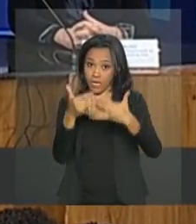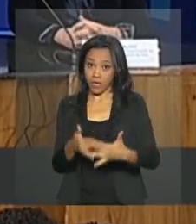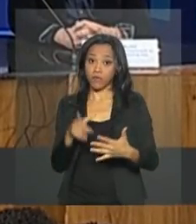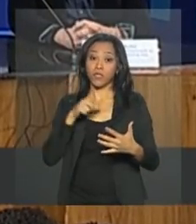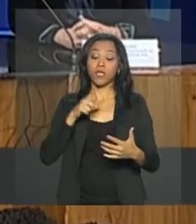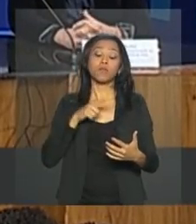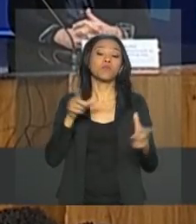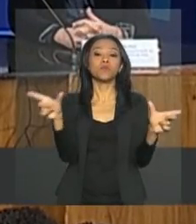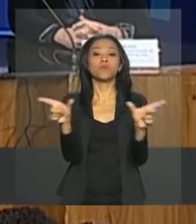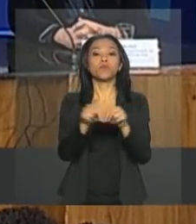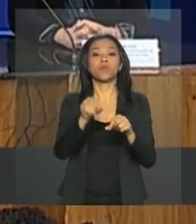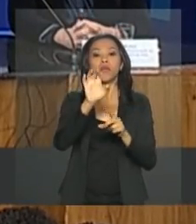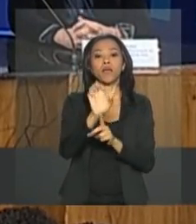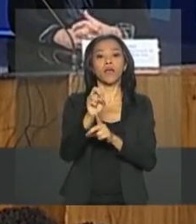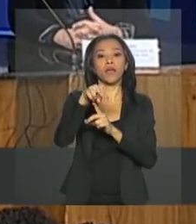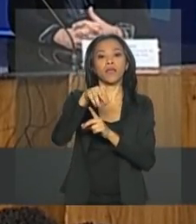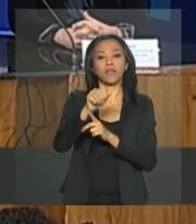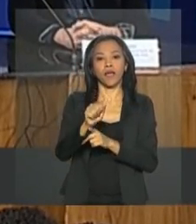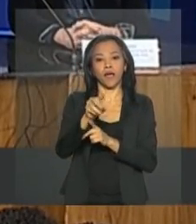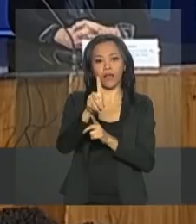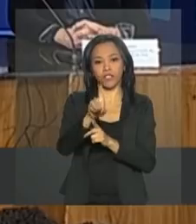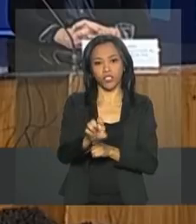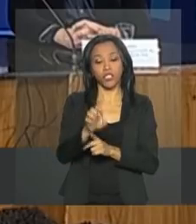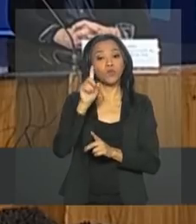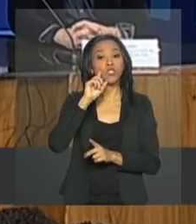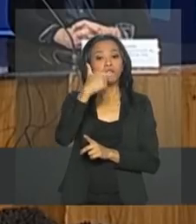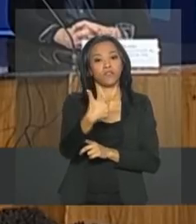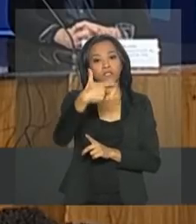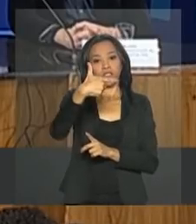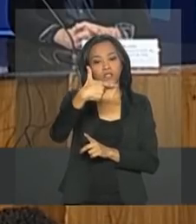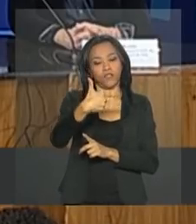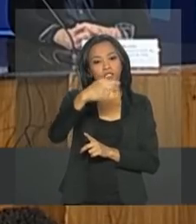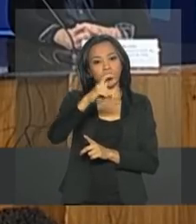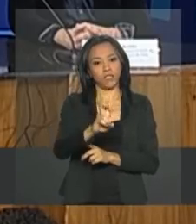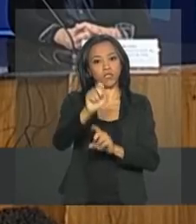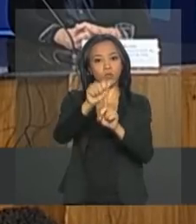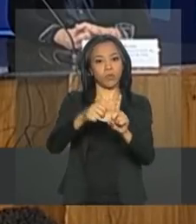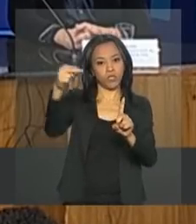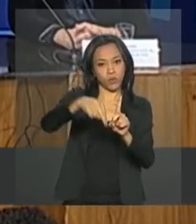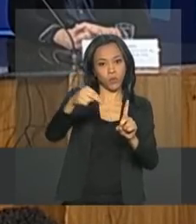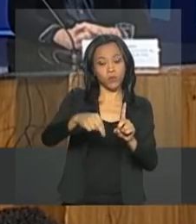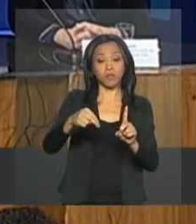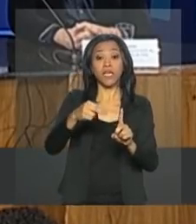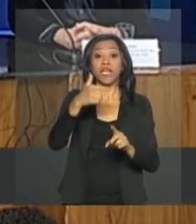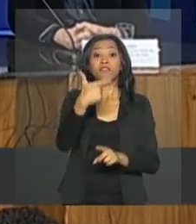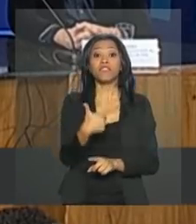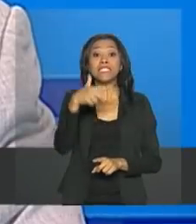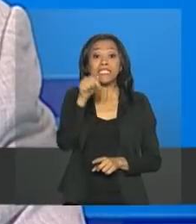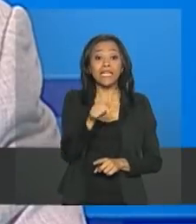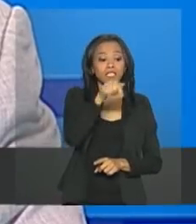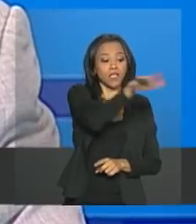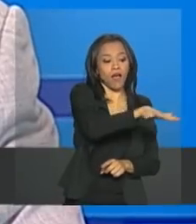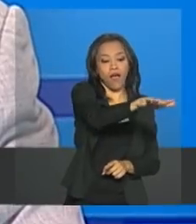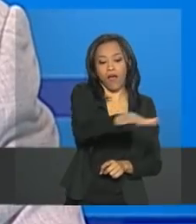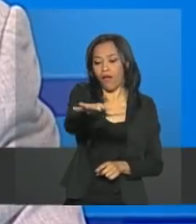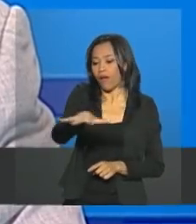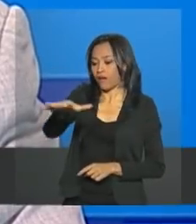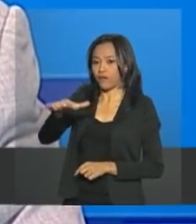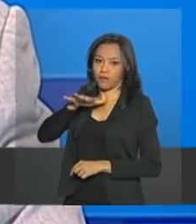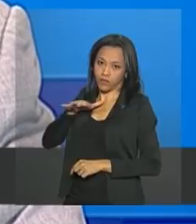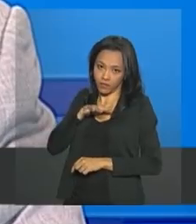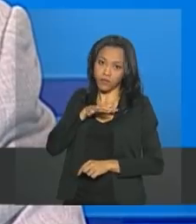ano nós temos o navio no dia 25/11 mais de 500 mil pessoas farão em 27 áreas e também nós teremos em